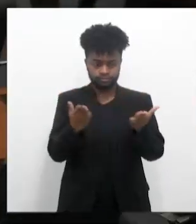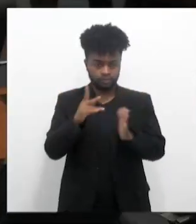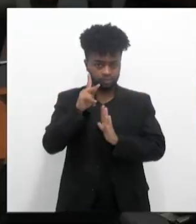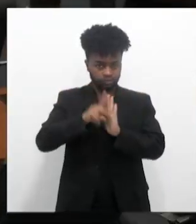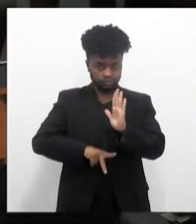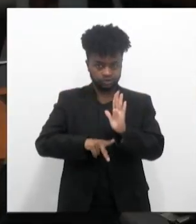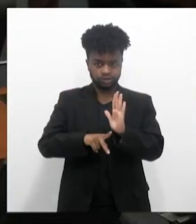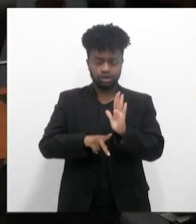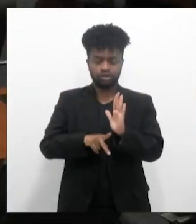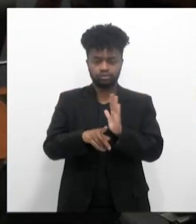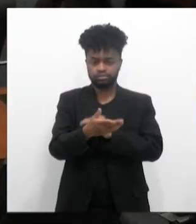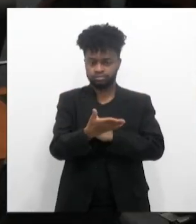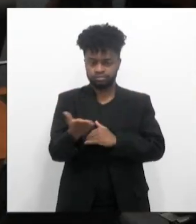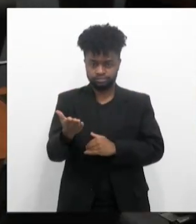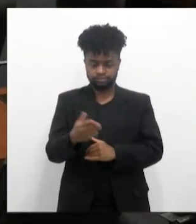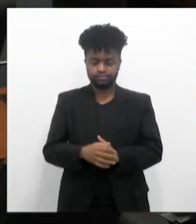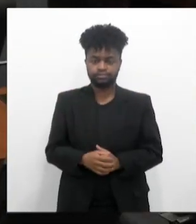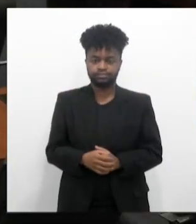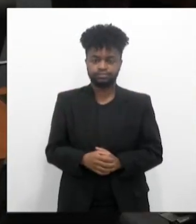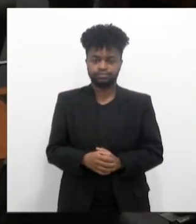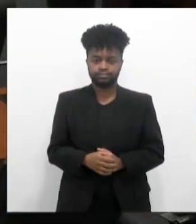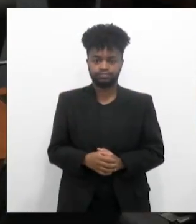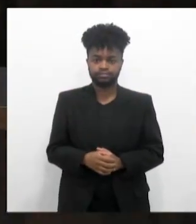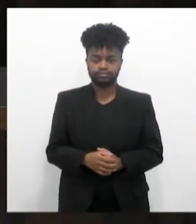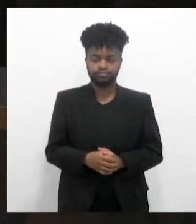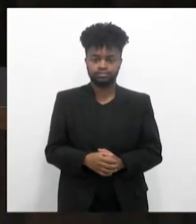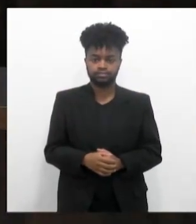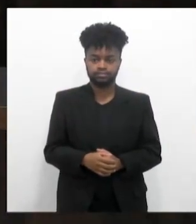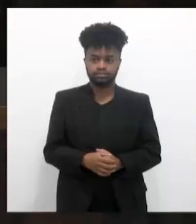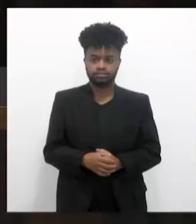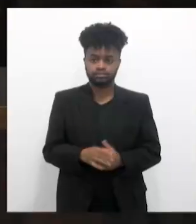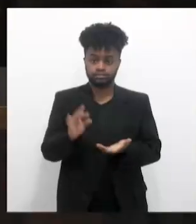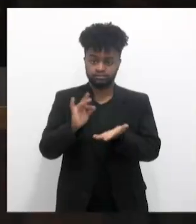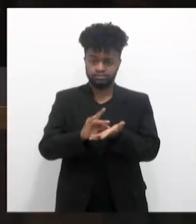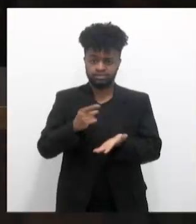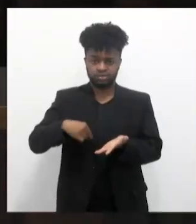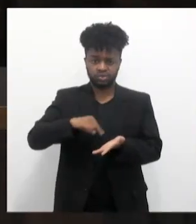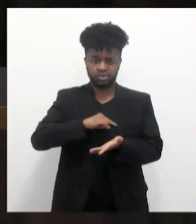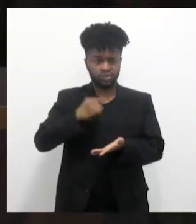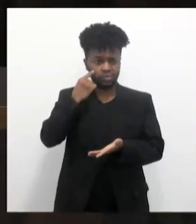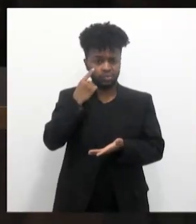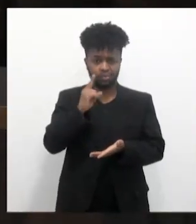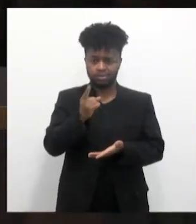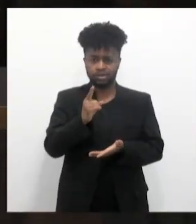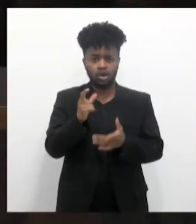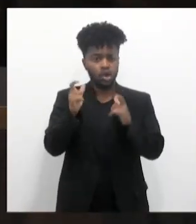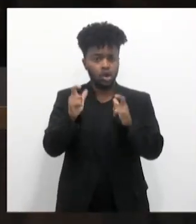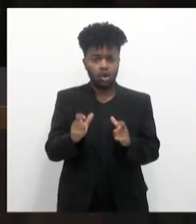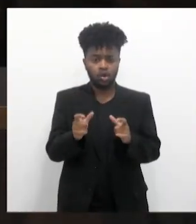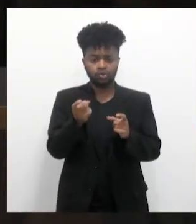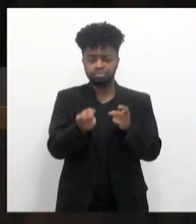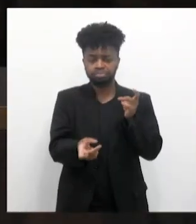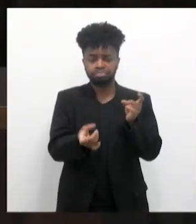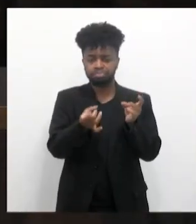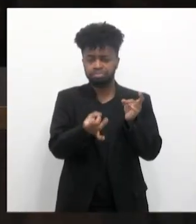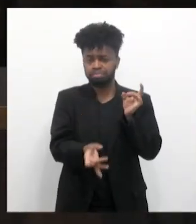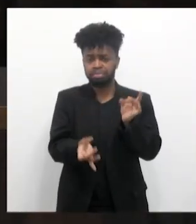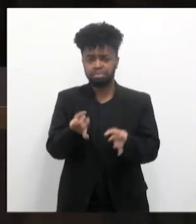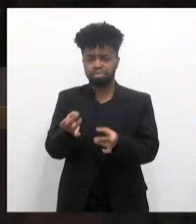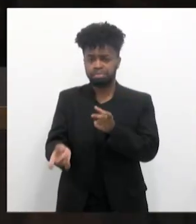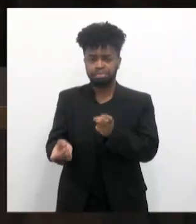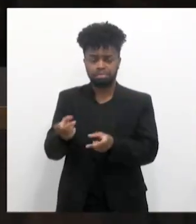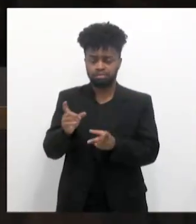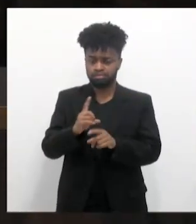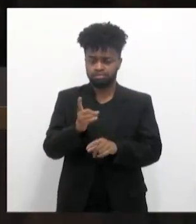projeto de Vossa Excelência. Na verdade, a gente não parou para pensar para onde iam essas placas de identificação dos